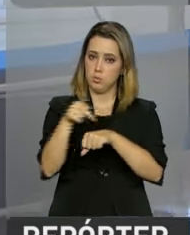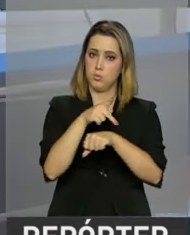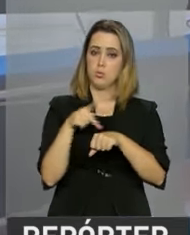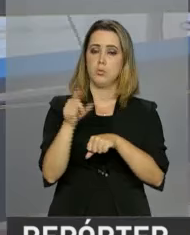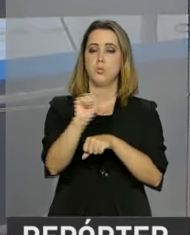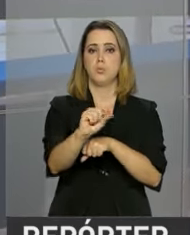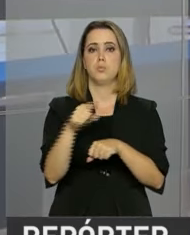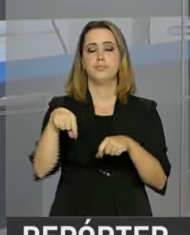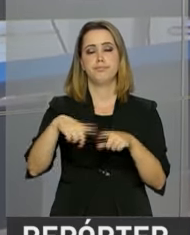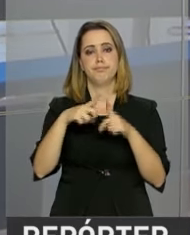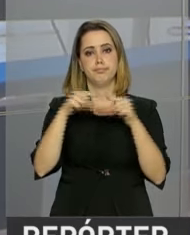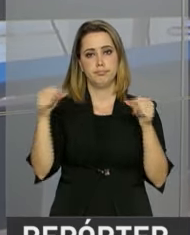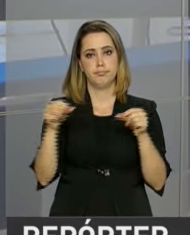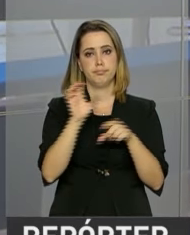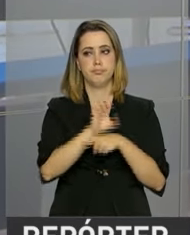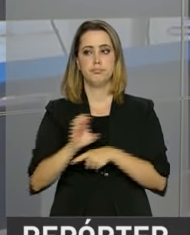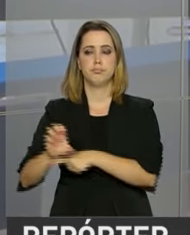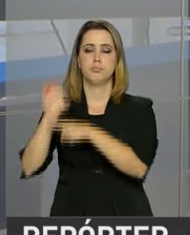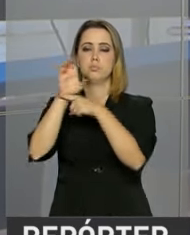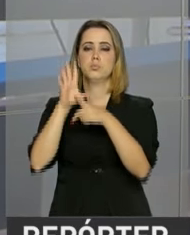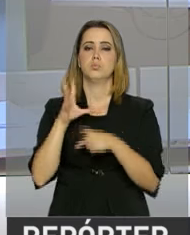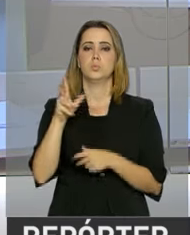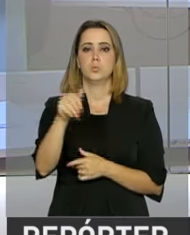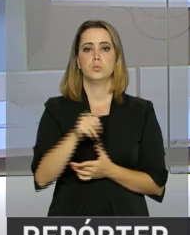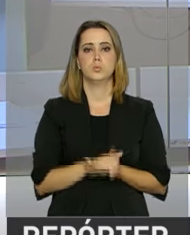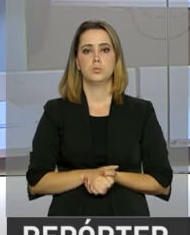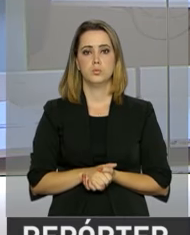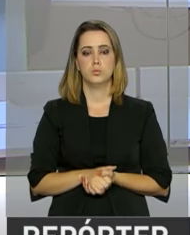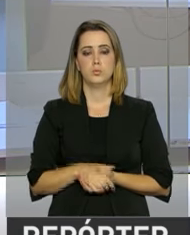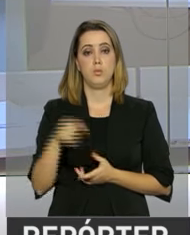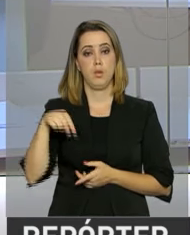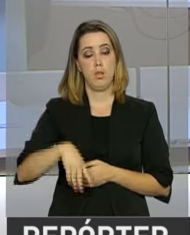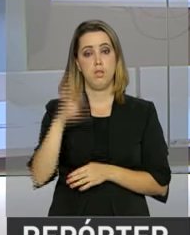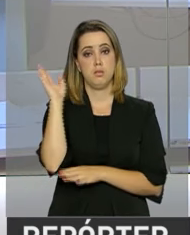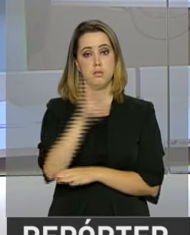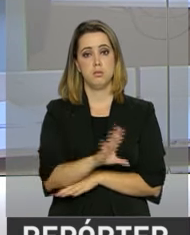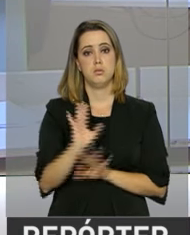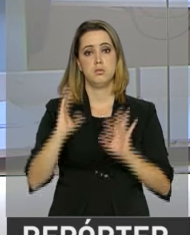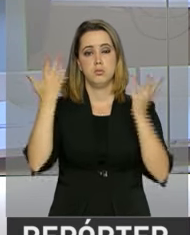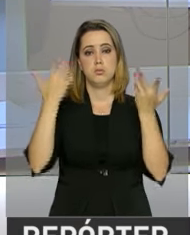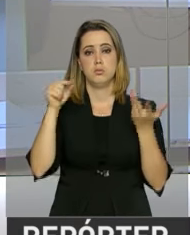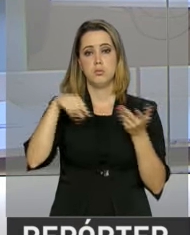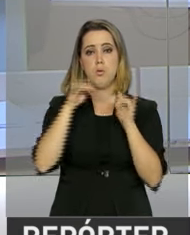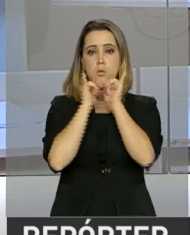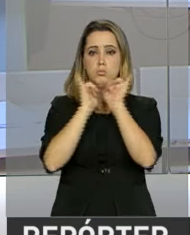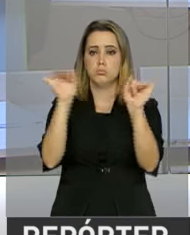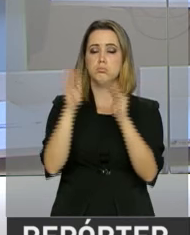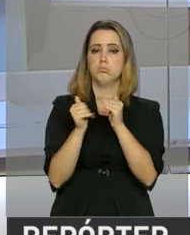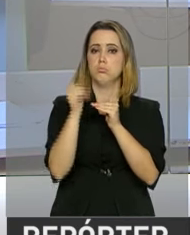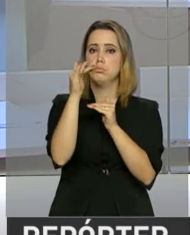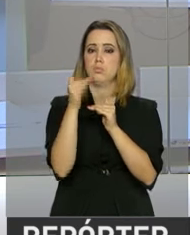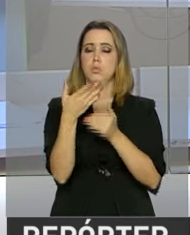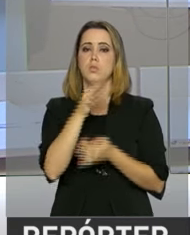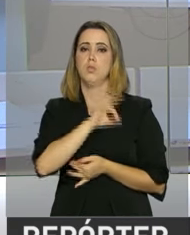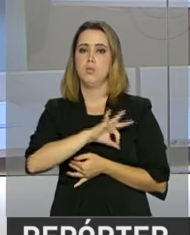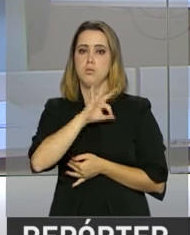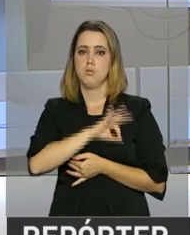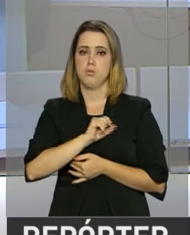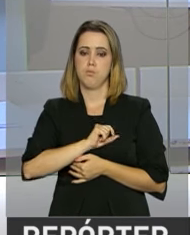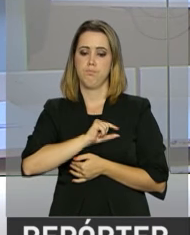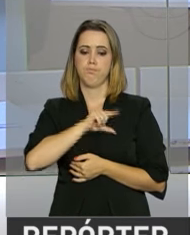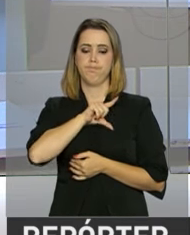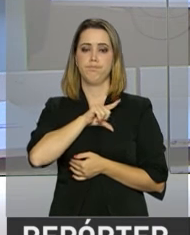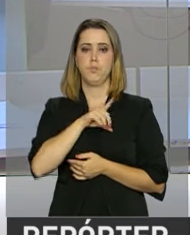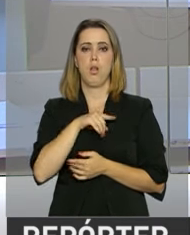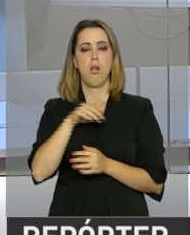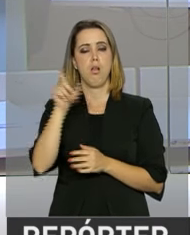do país e também no Distrito Federal. E nesta tarde, durante evento em que anunciou o aumento da faixa de renda das